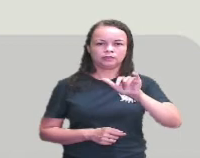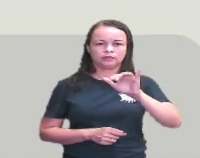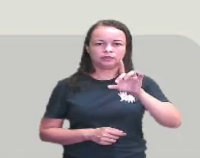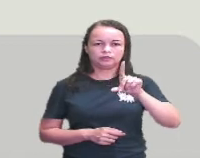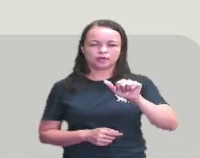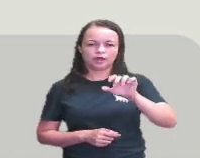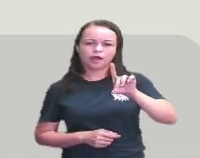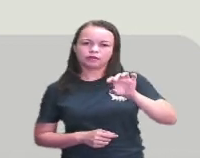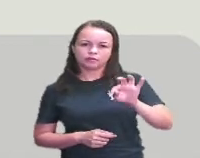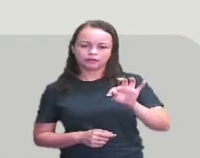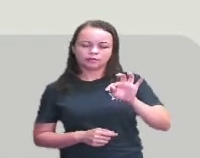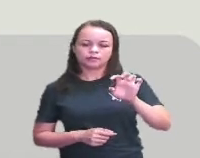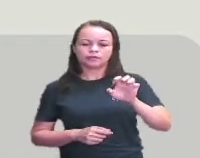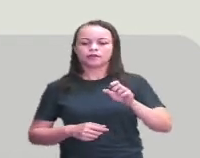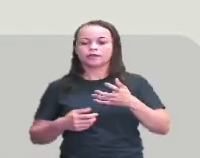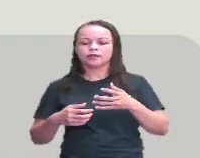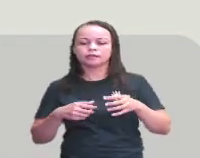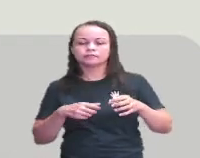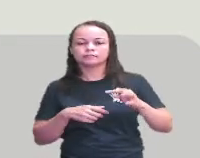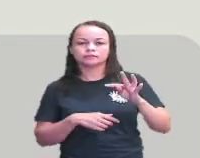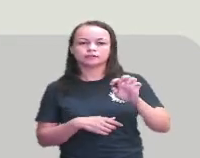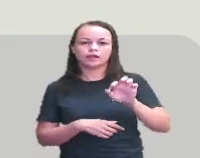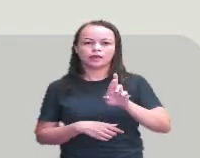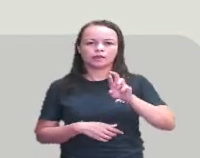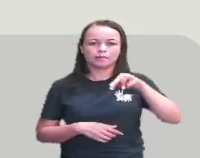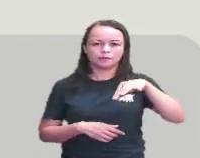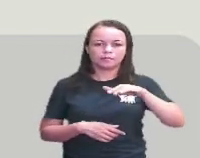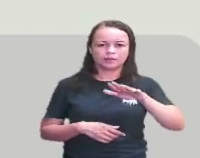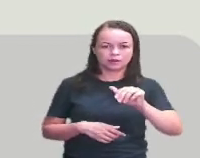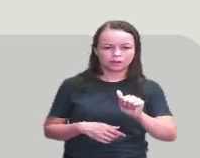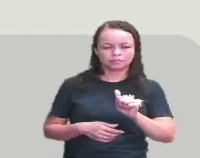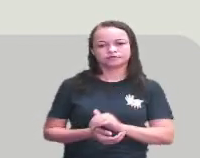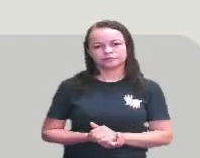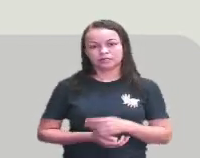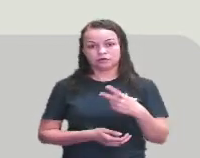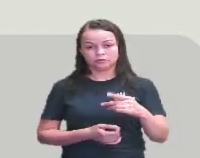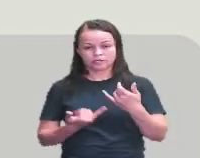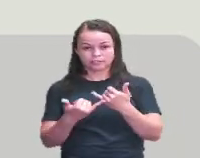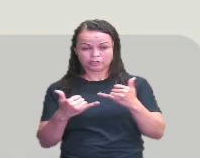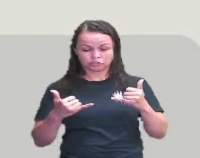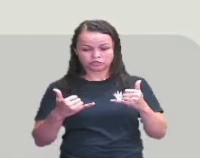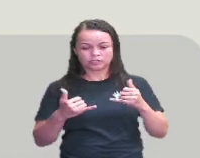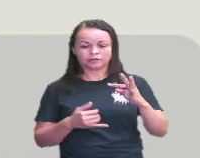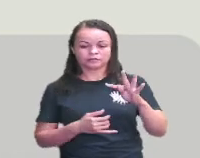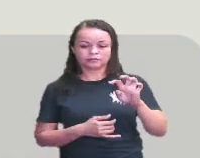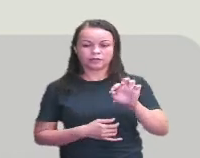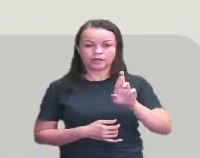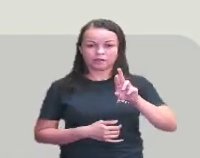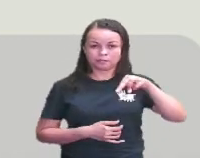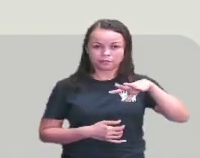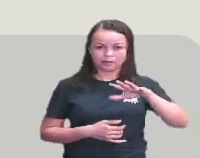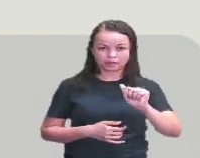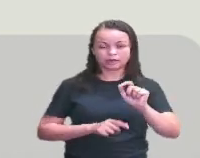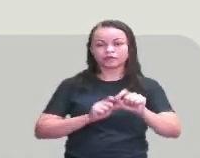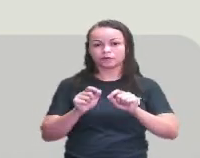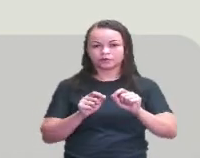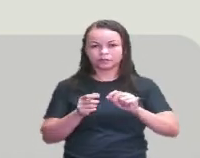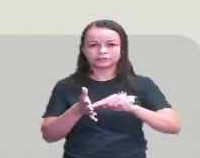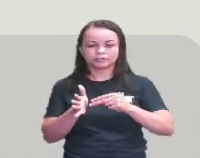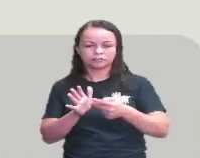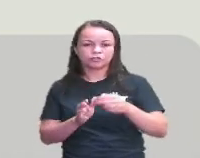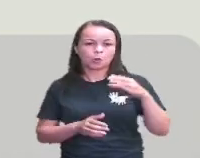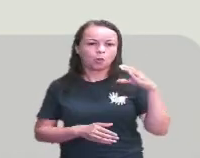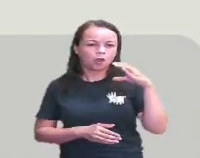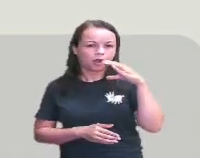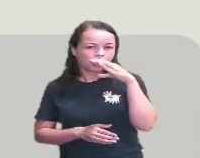panela indica a capacidade dos materiais de conduzir energia térmica, ou seja, calor. Os materiais